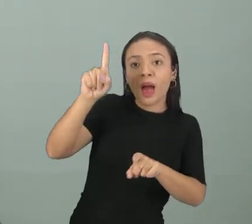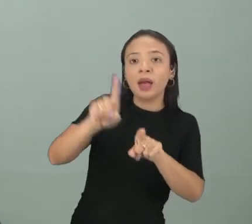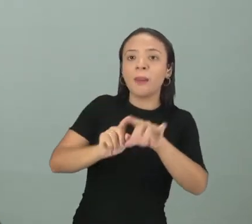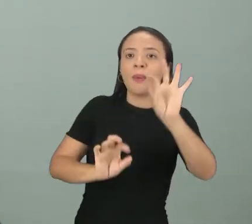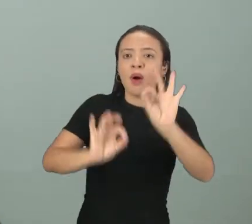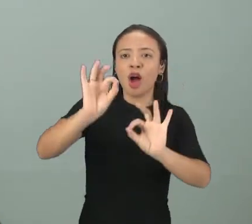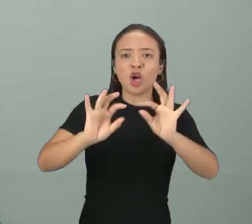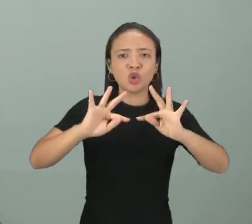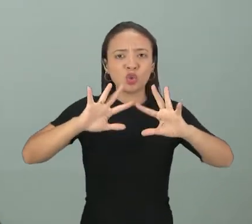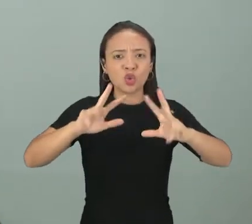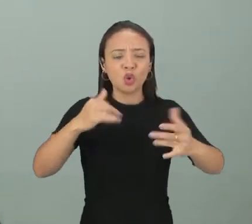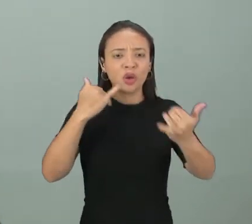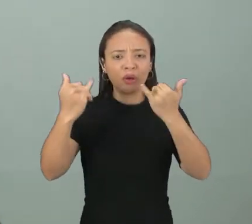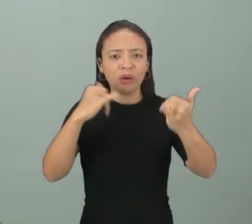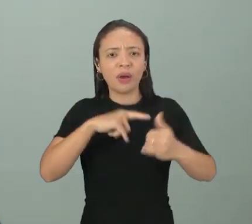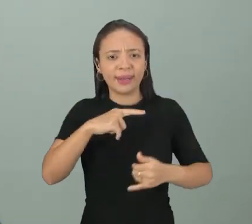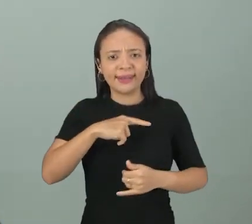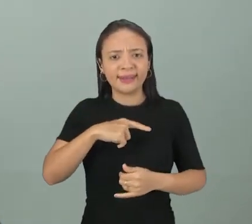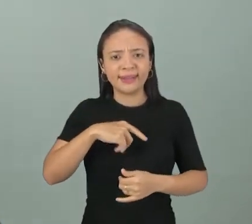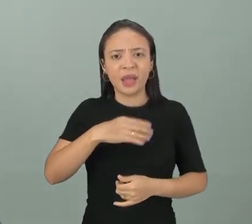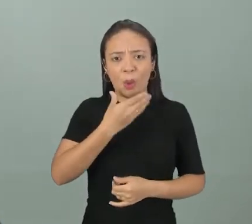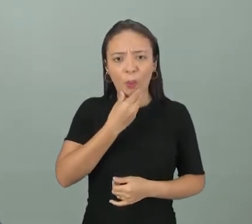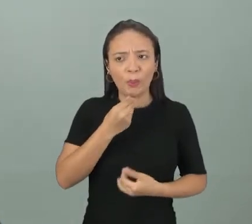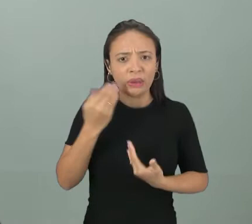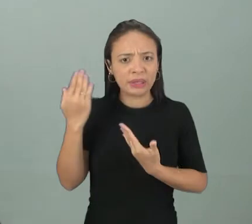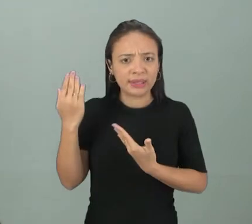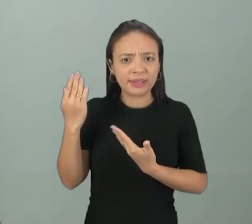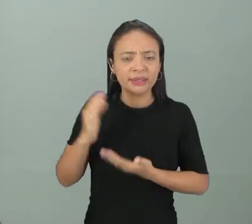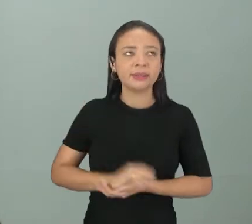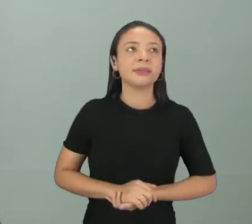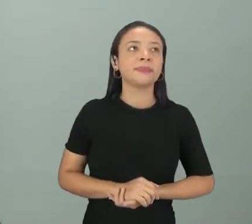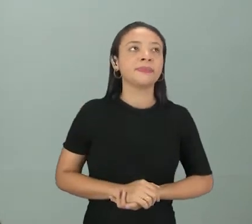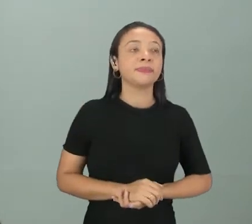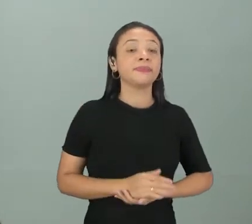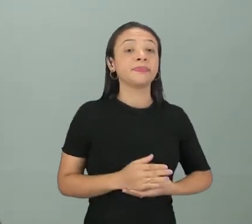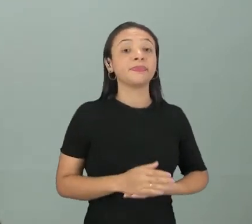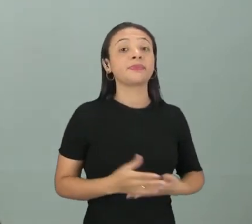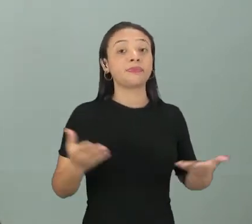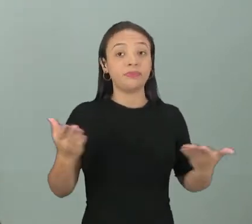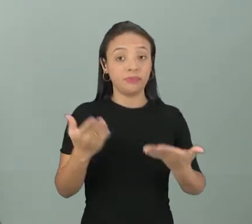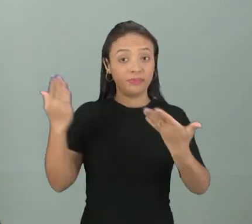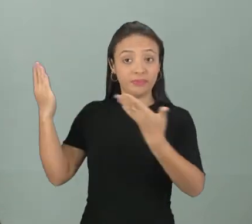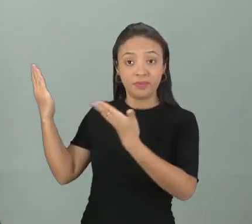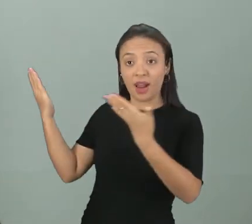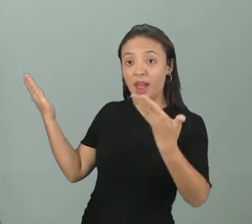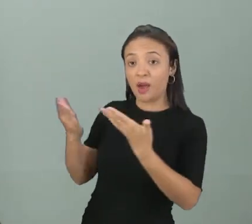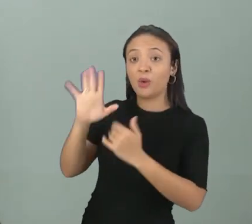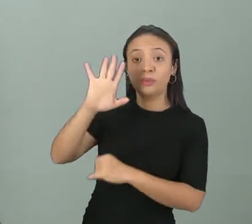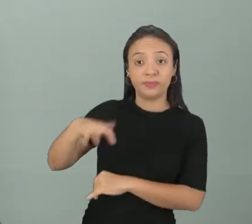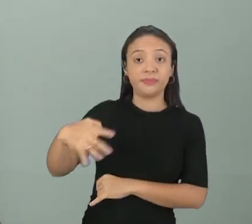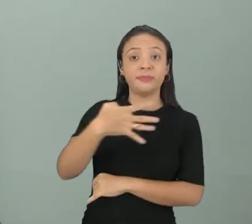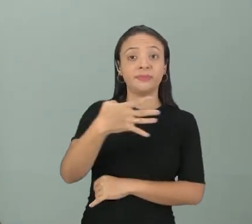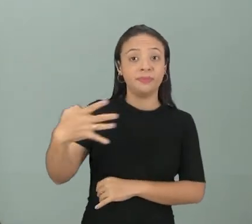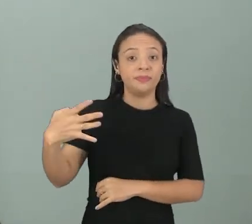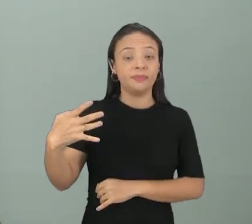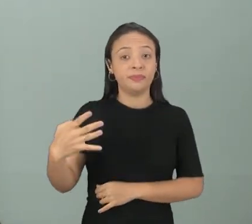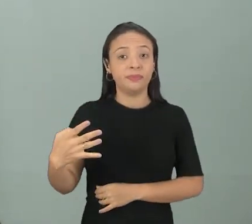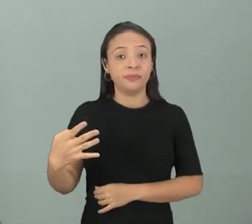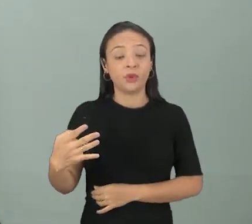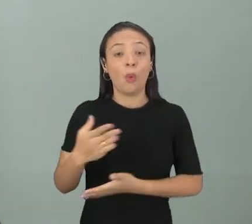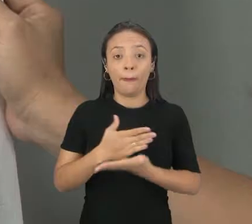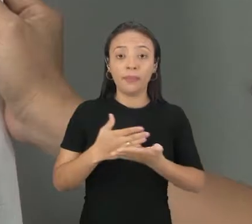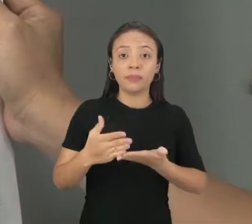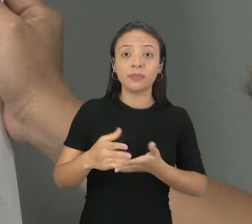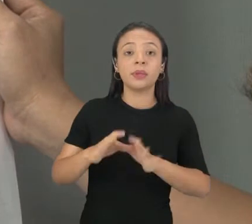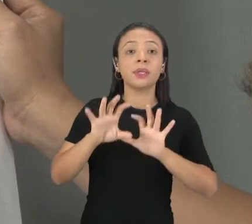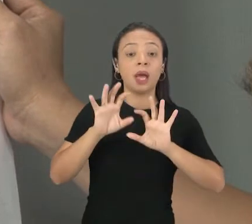organizar todas as informações de Carlinhos e para isso eu tenho aqui desenhado para vocês uma tabela é assim que